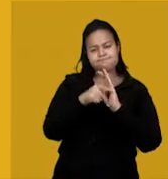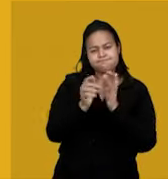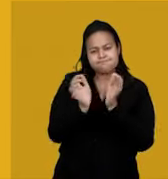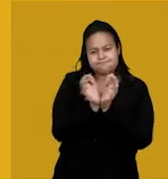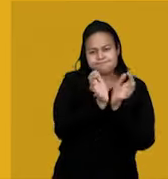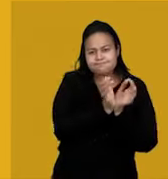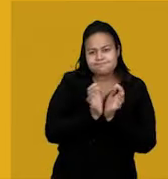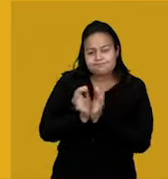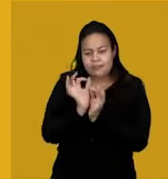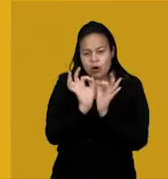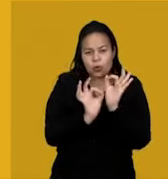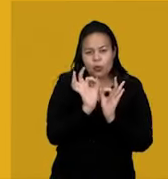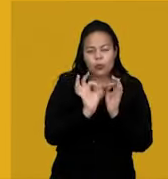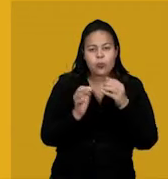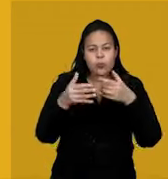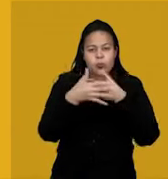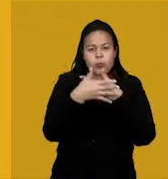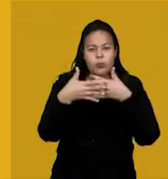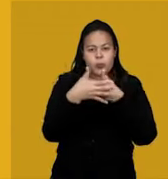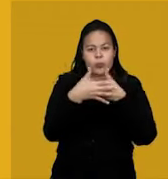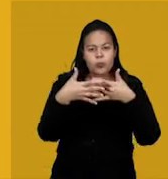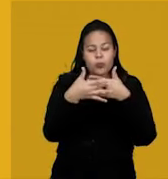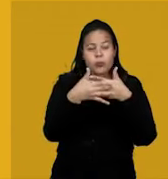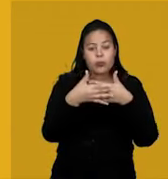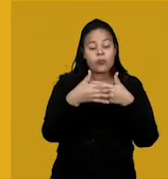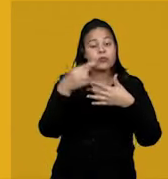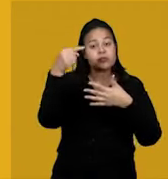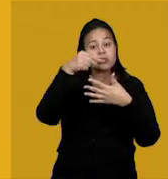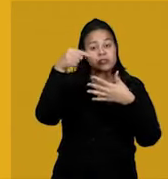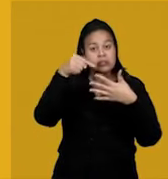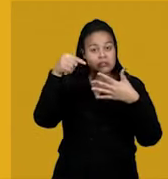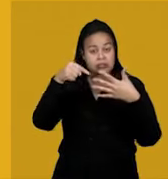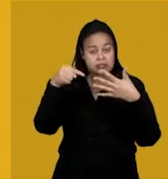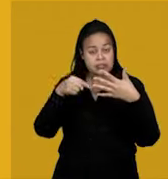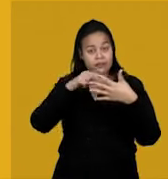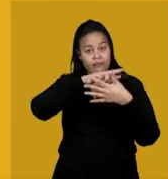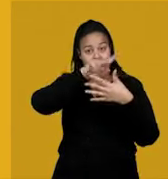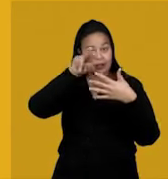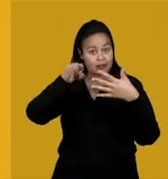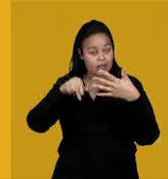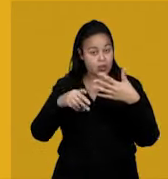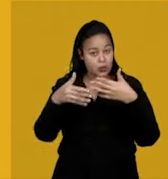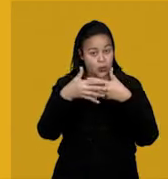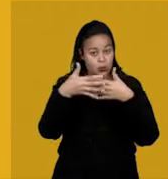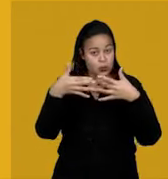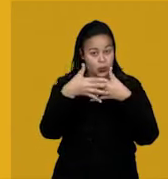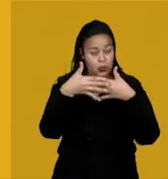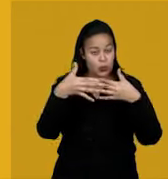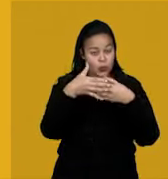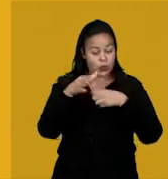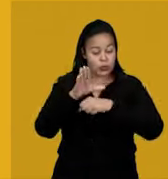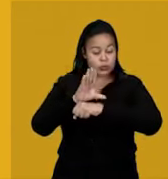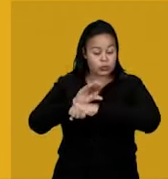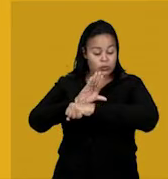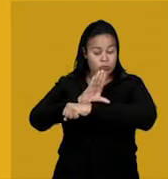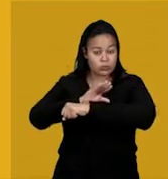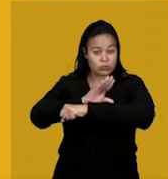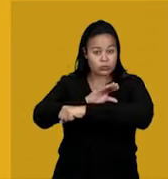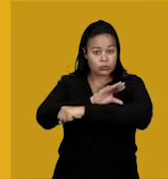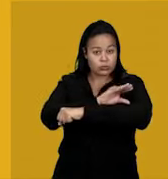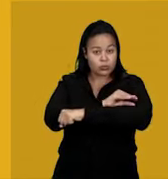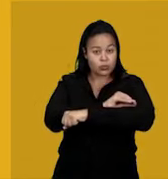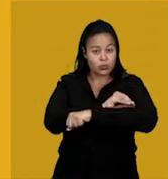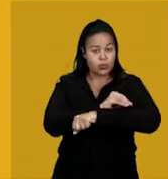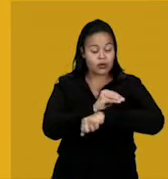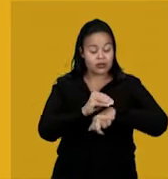formar tecidos. Dentre os vários tipos de tecidos, um deles forma a musculatura dos órgãos